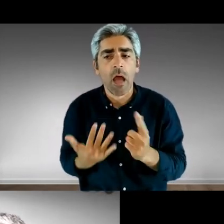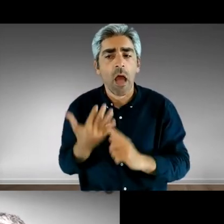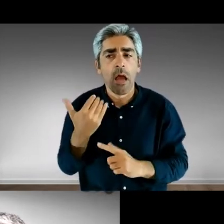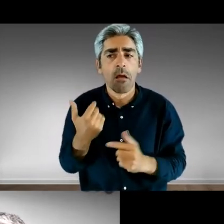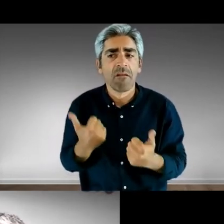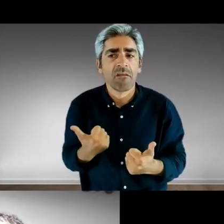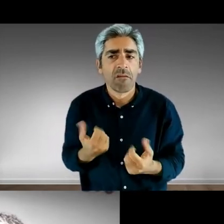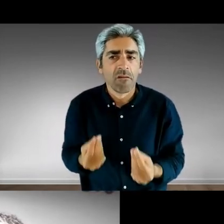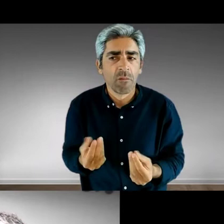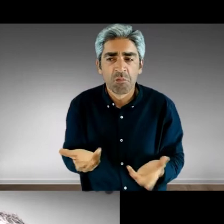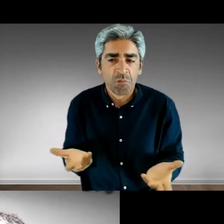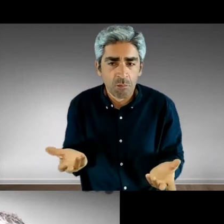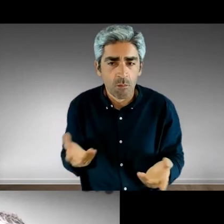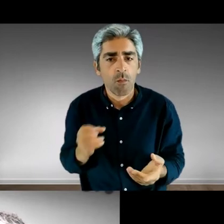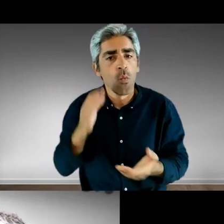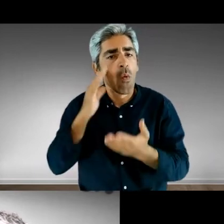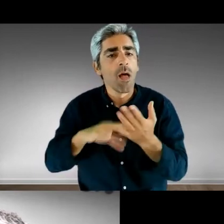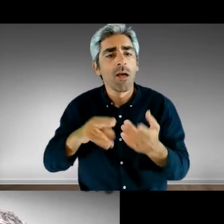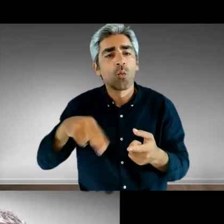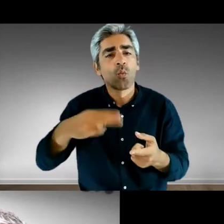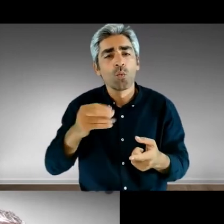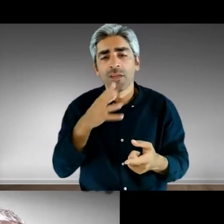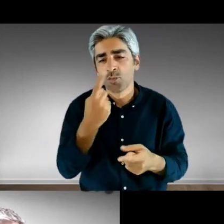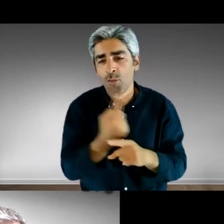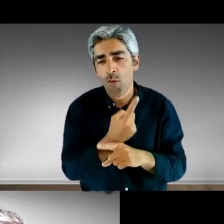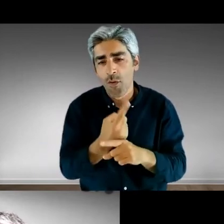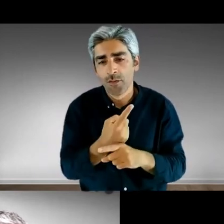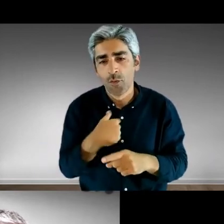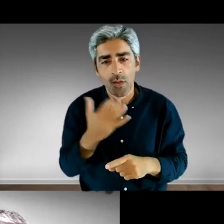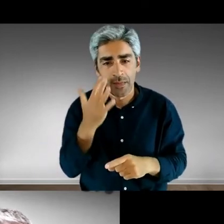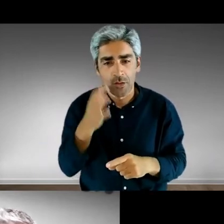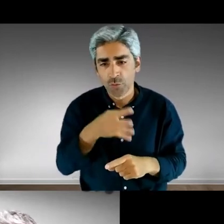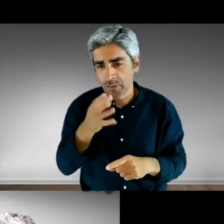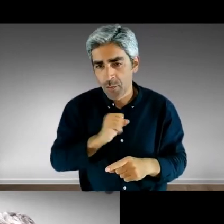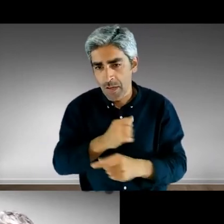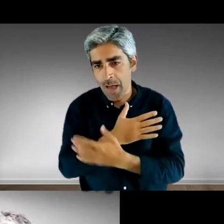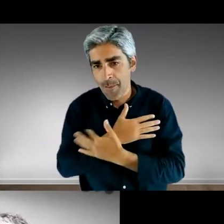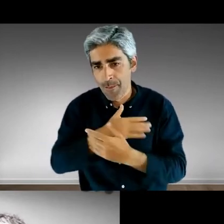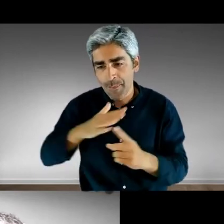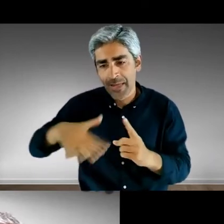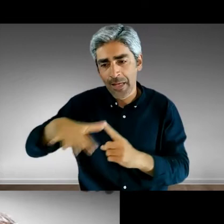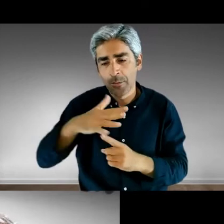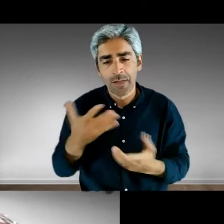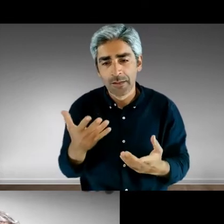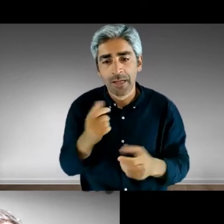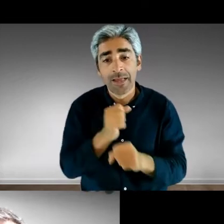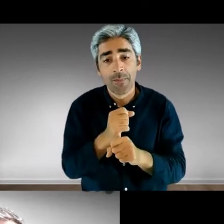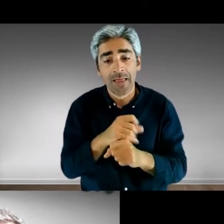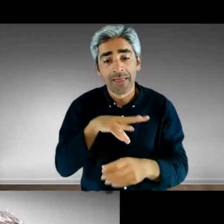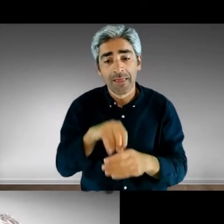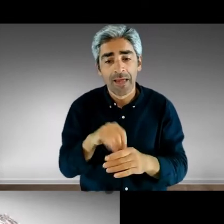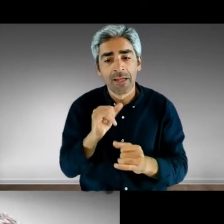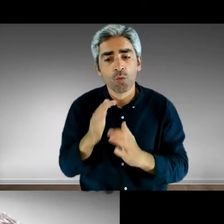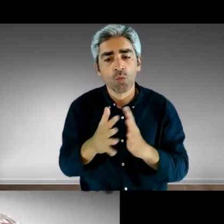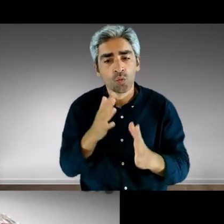depois o meu colega Nuno falou aqui de uma coisa que muitas vezes eu tento explicar aos meus amigos, que é trabalhar numa indústria de